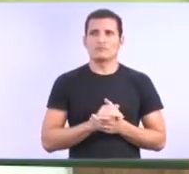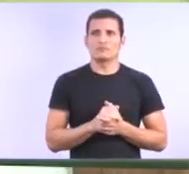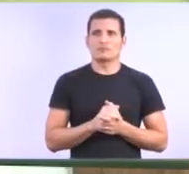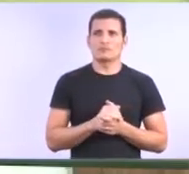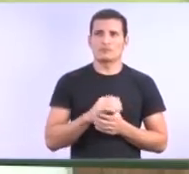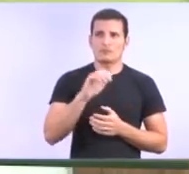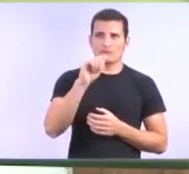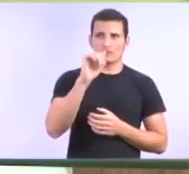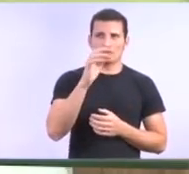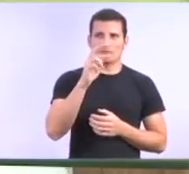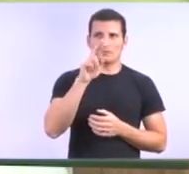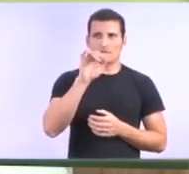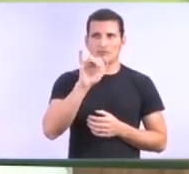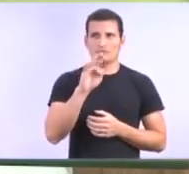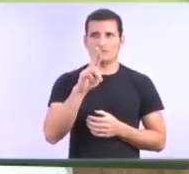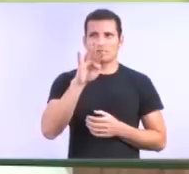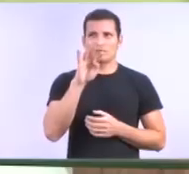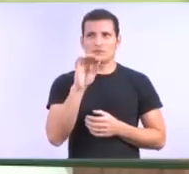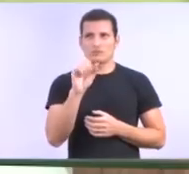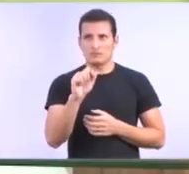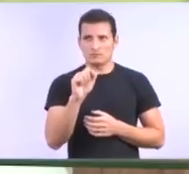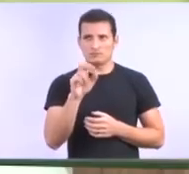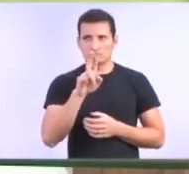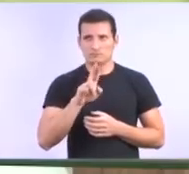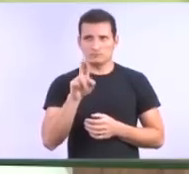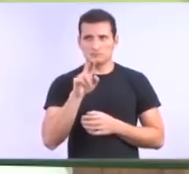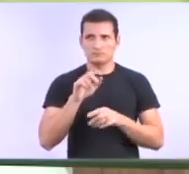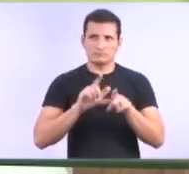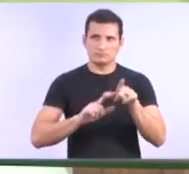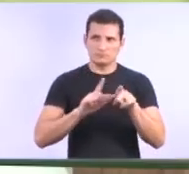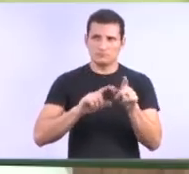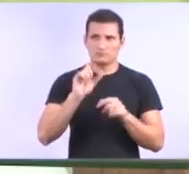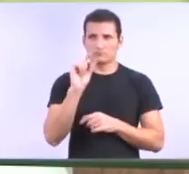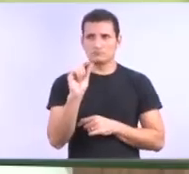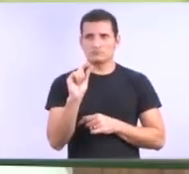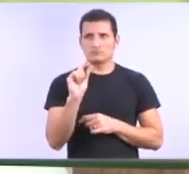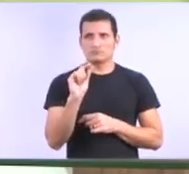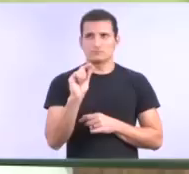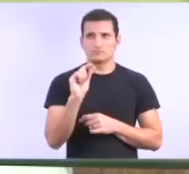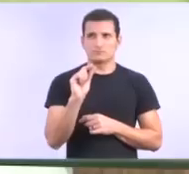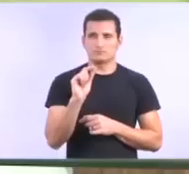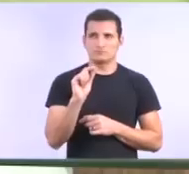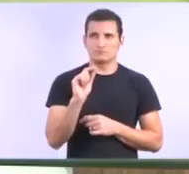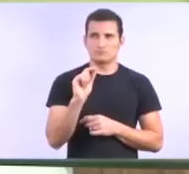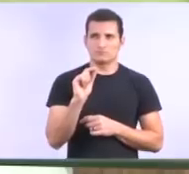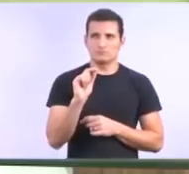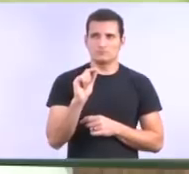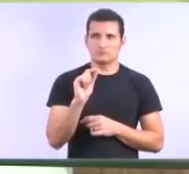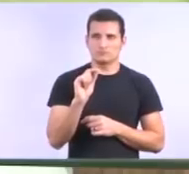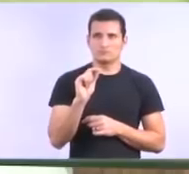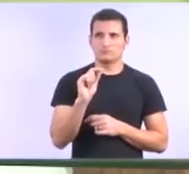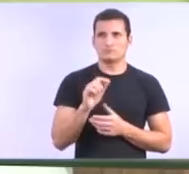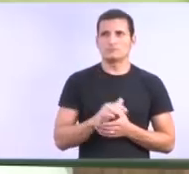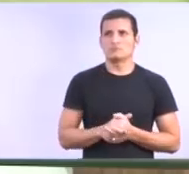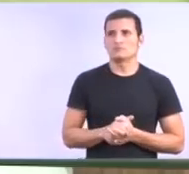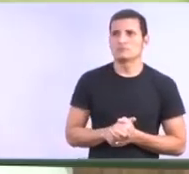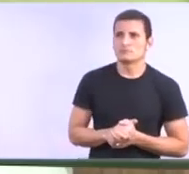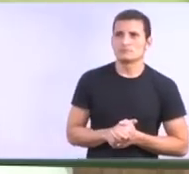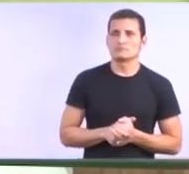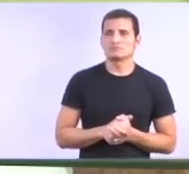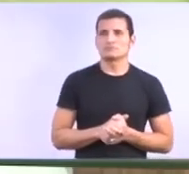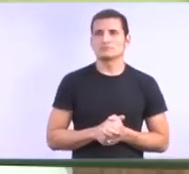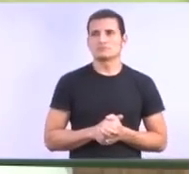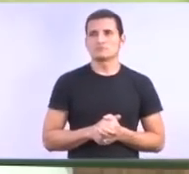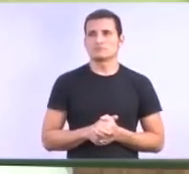por padrão, se utiliza a letra inicial como minúsculo. Tá? A concatenação de palavras para montar o nome